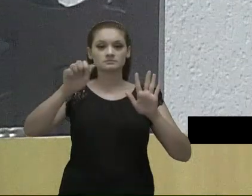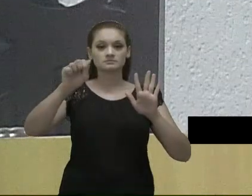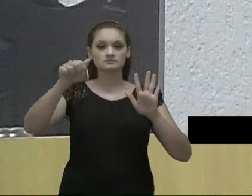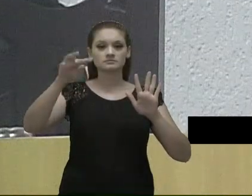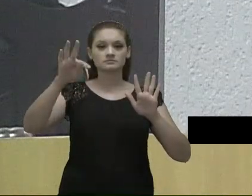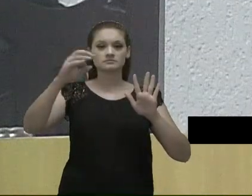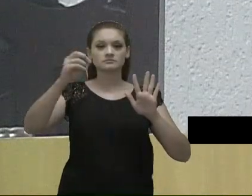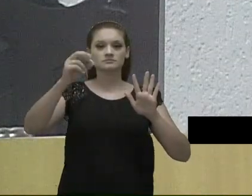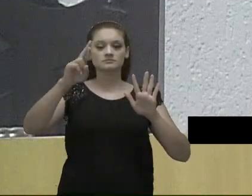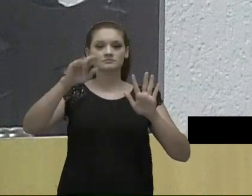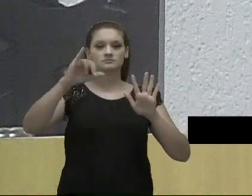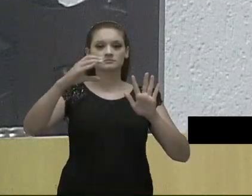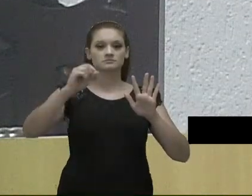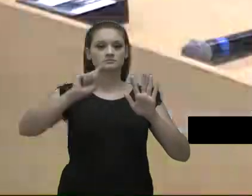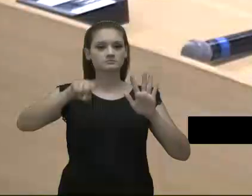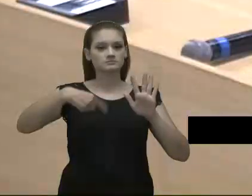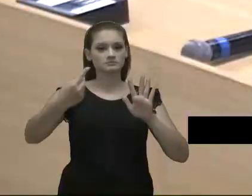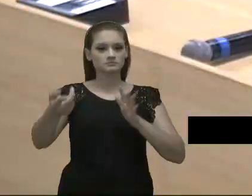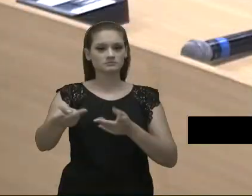pós-visita?